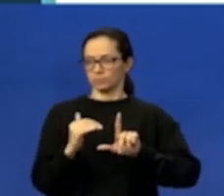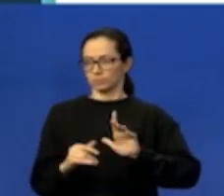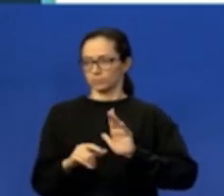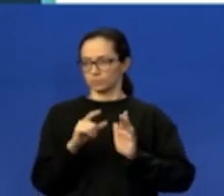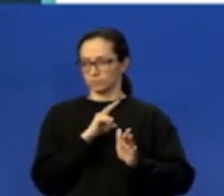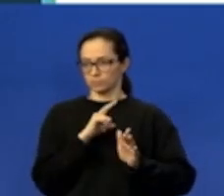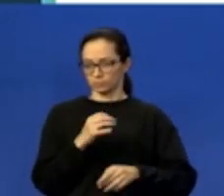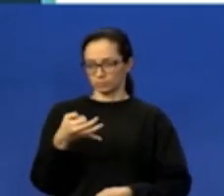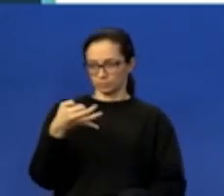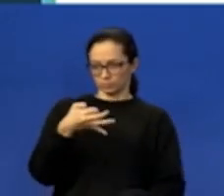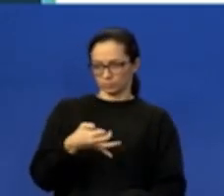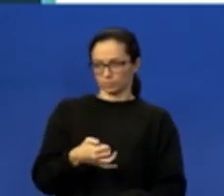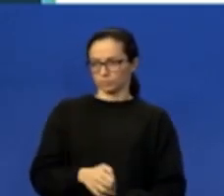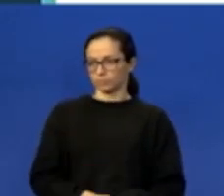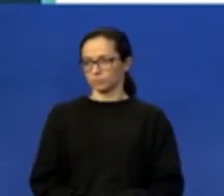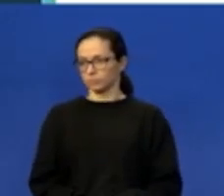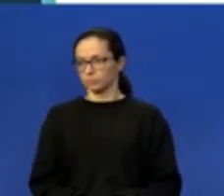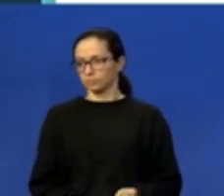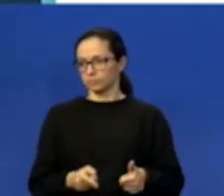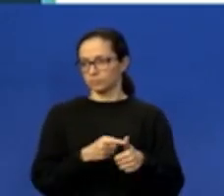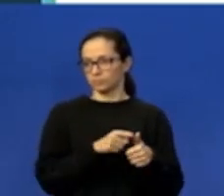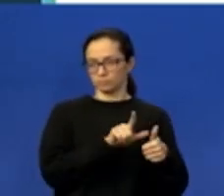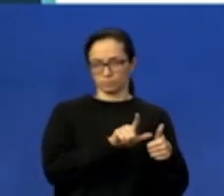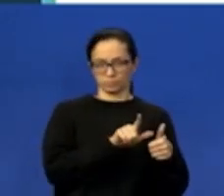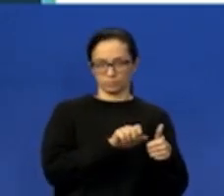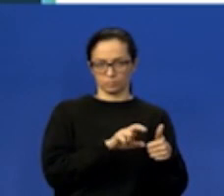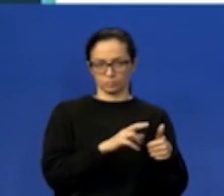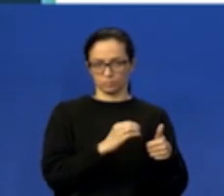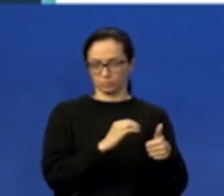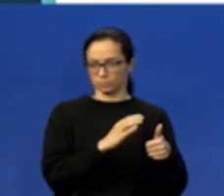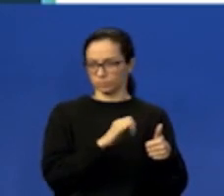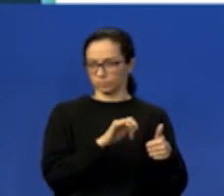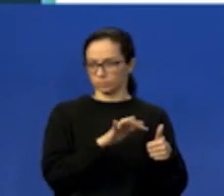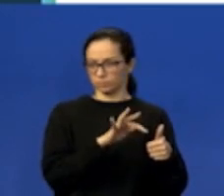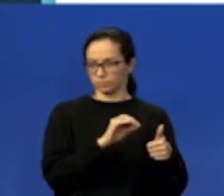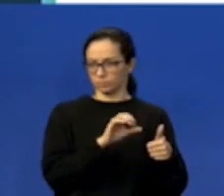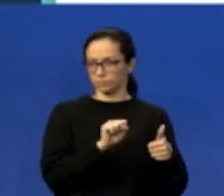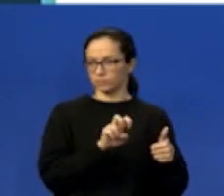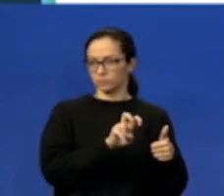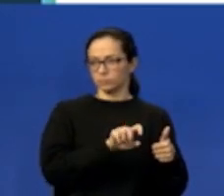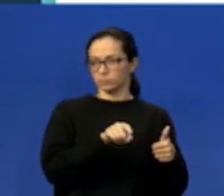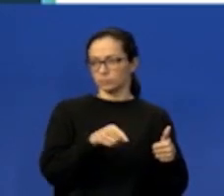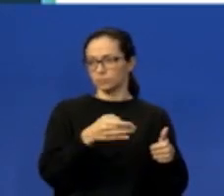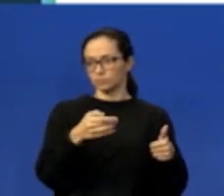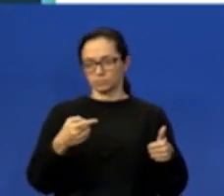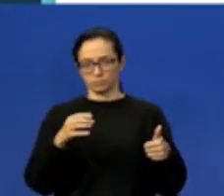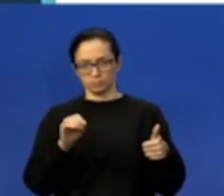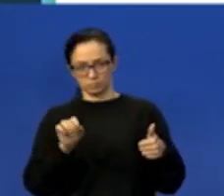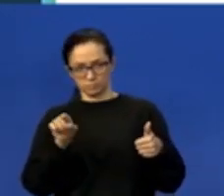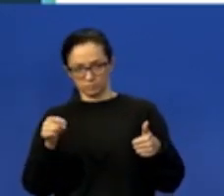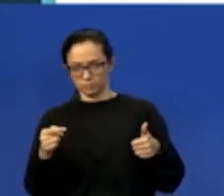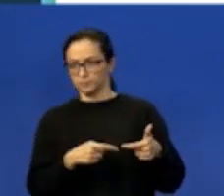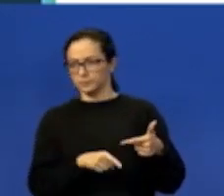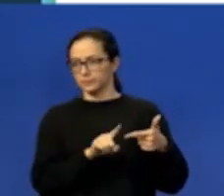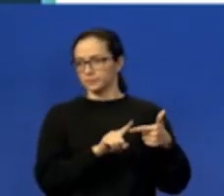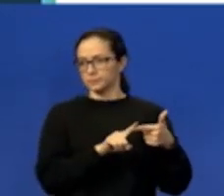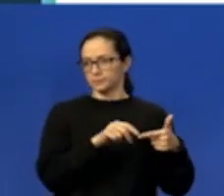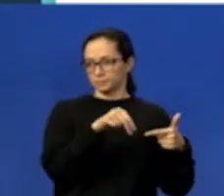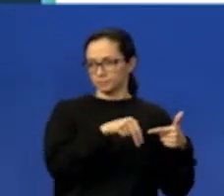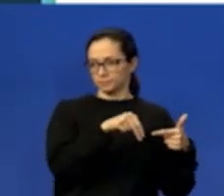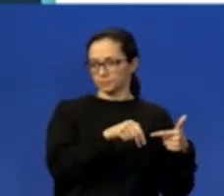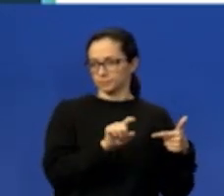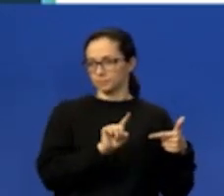slide para vocês. Os leucócitos eles vão variar em torno de 5.000 a 10.000. Já os neutrófilos, eles vão variar